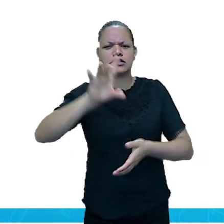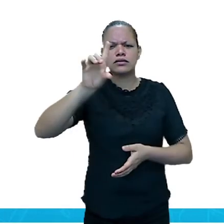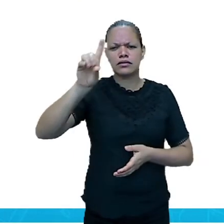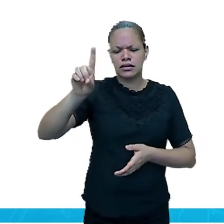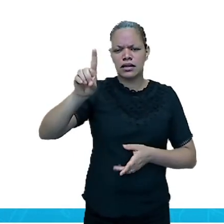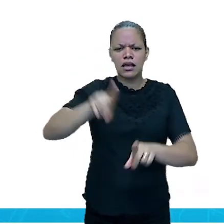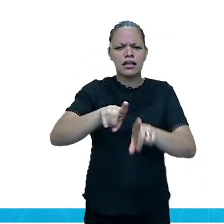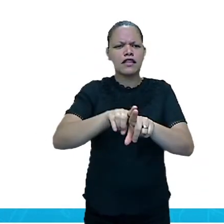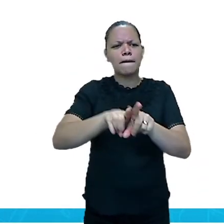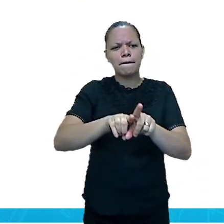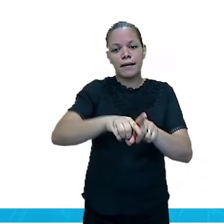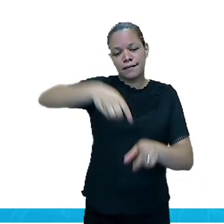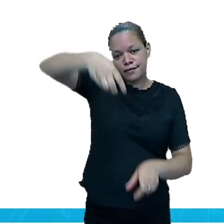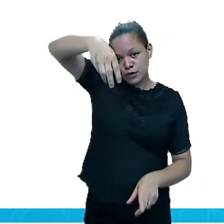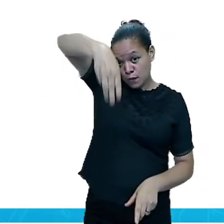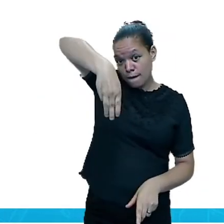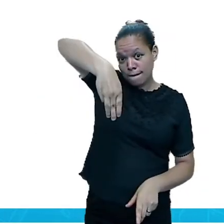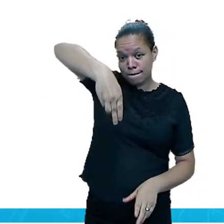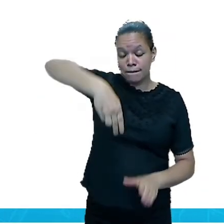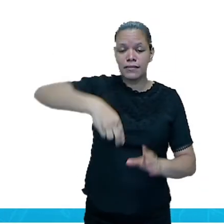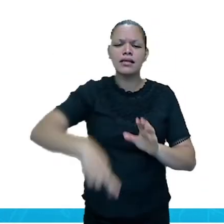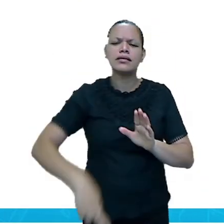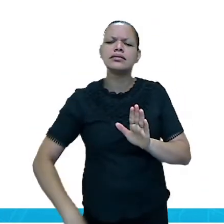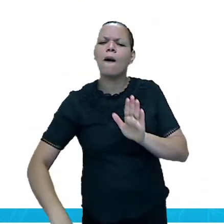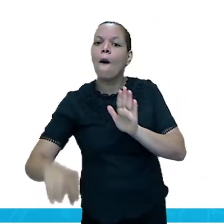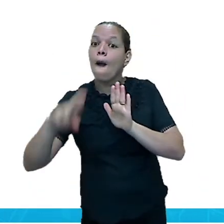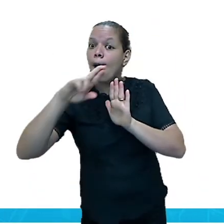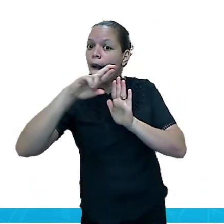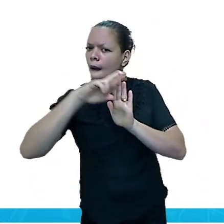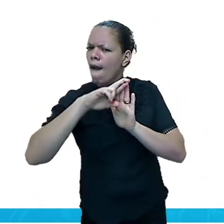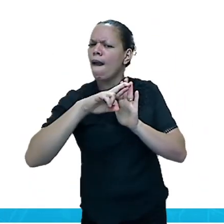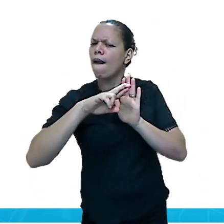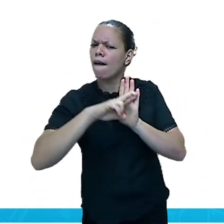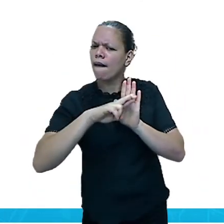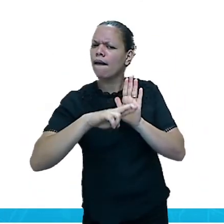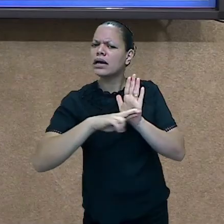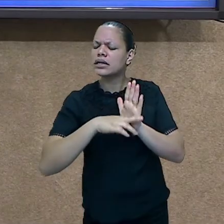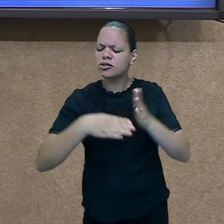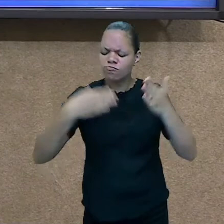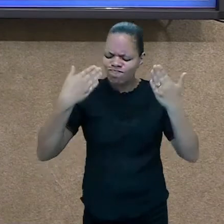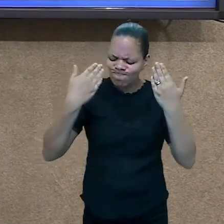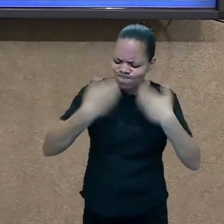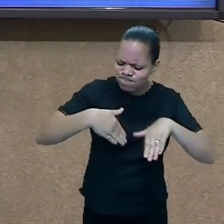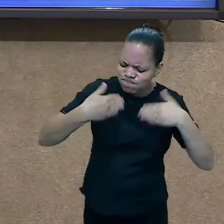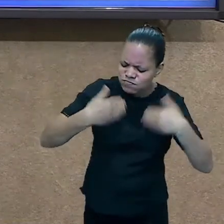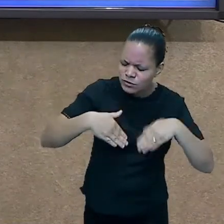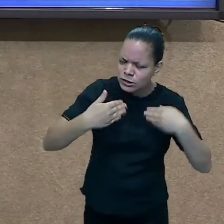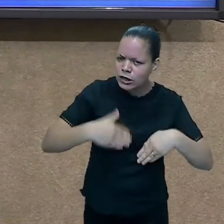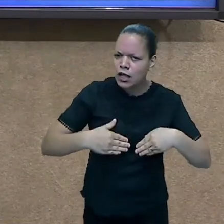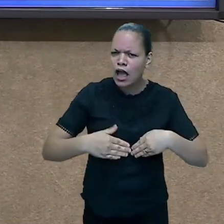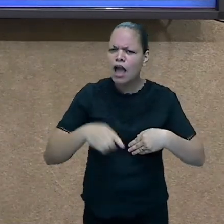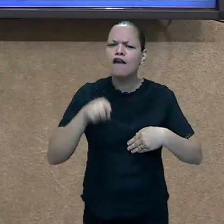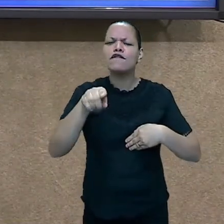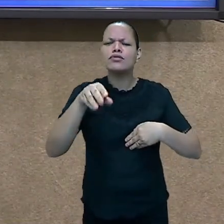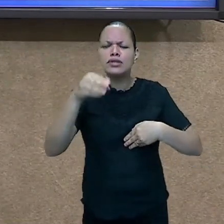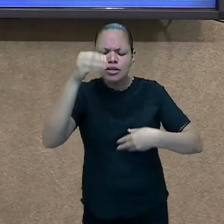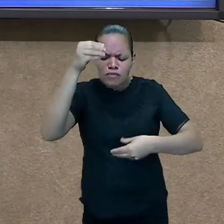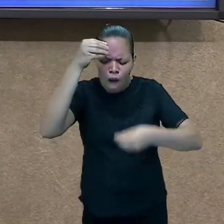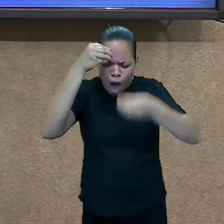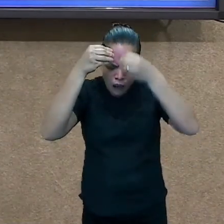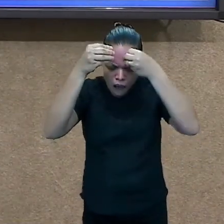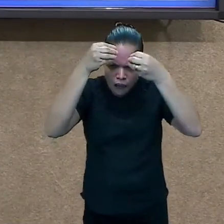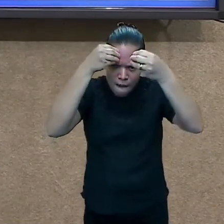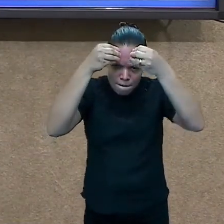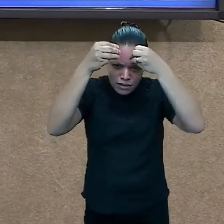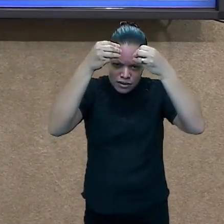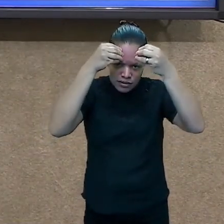M. Essas são regras, né, que ao praticar, ao construir os números romanos, vocês vão pegando com mais facilidade.